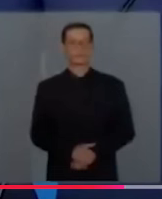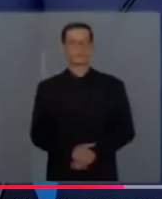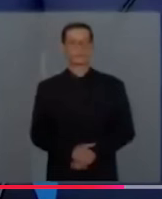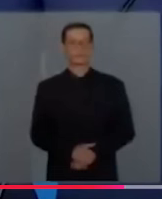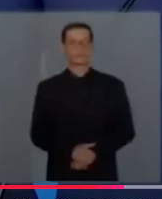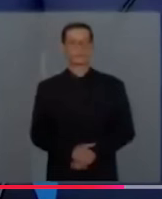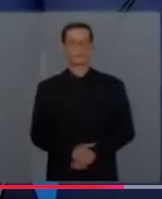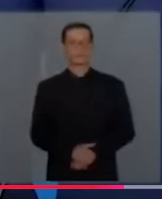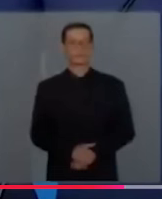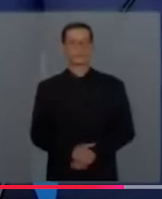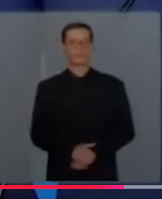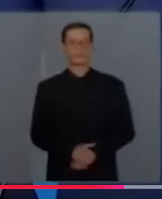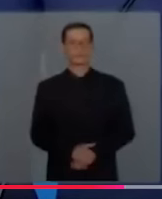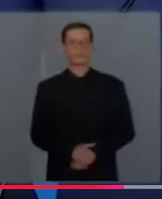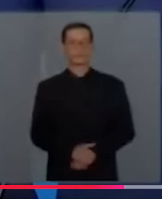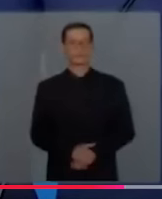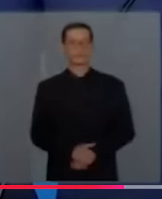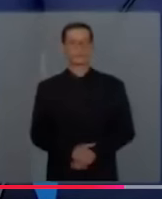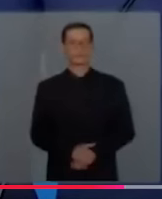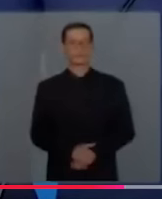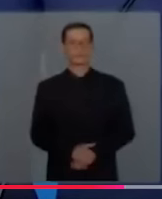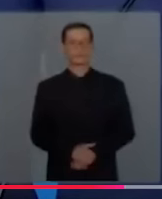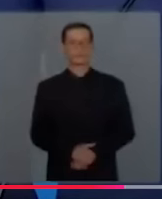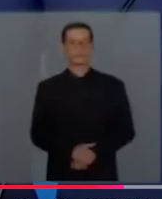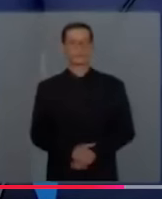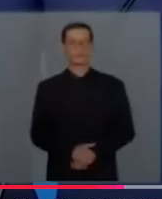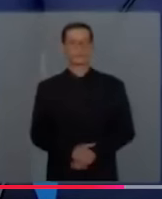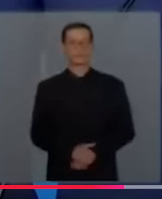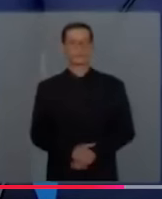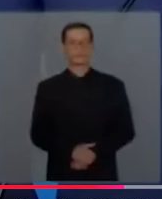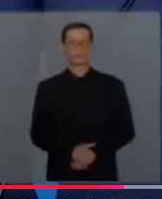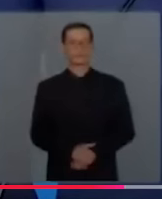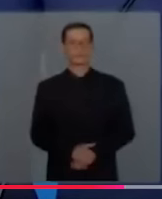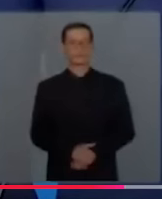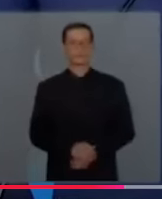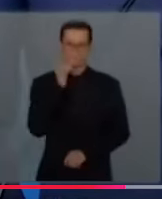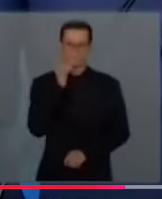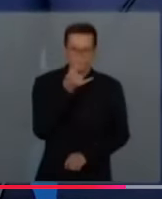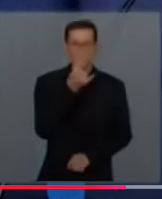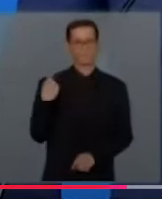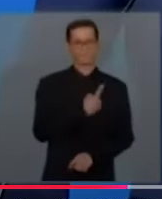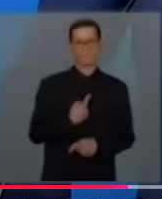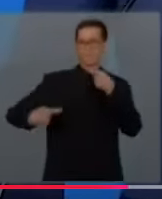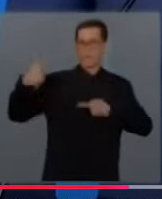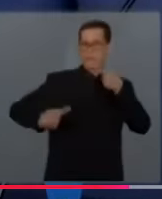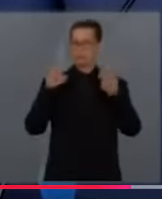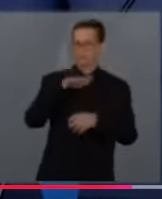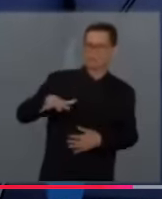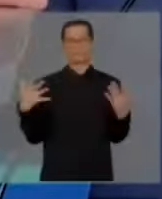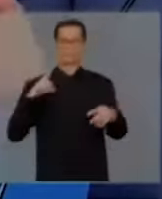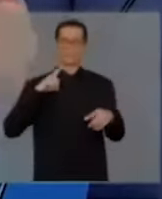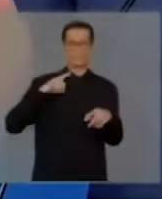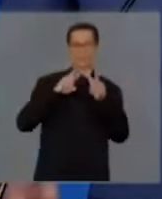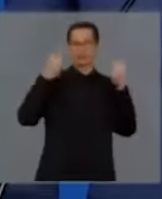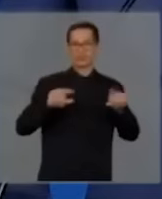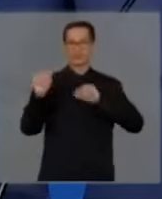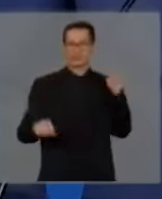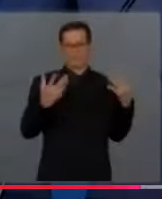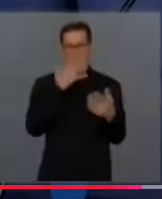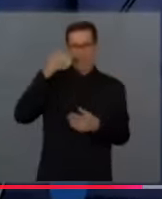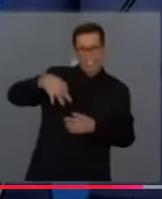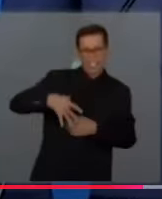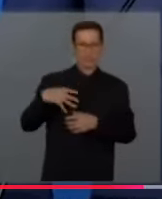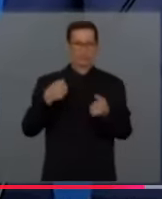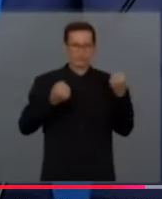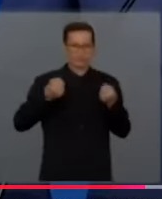pior decisão da minha vida foi ter posto esse debate para assistir logo de cara velho o tema tão importante a questão do saneamento a questão da coleta e tratamento do